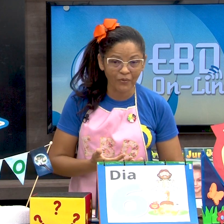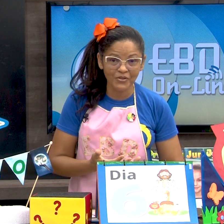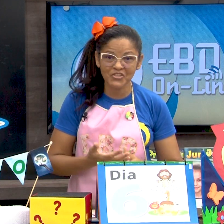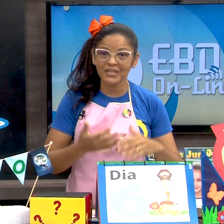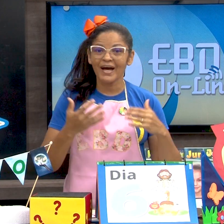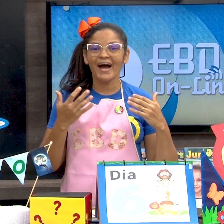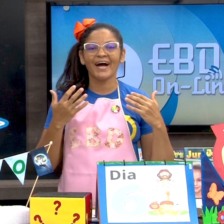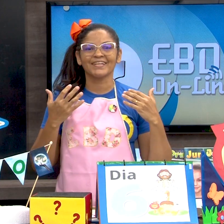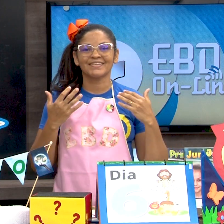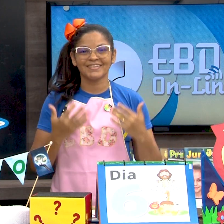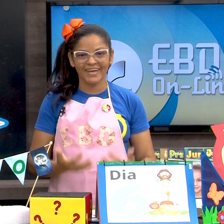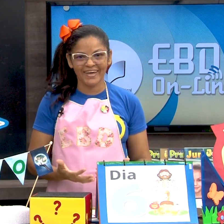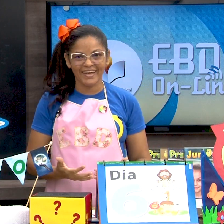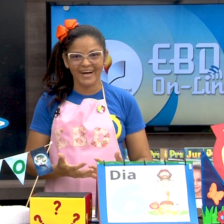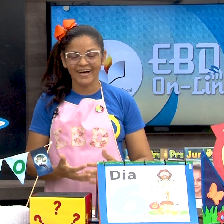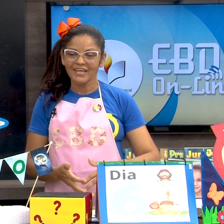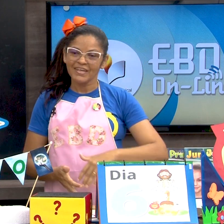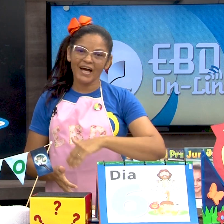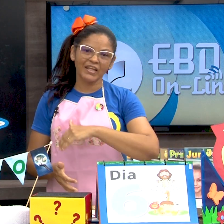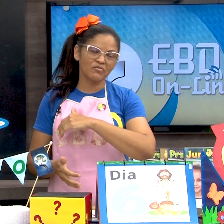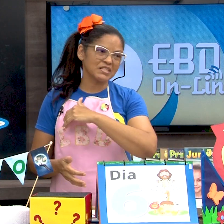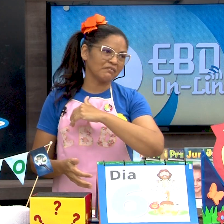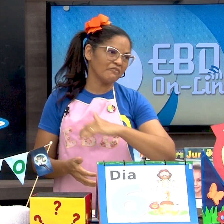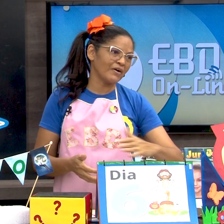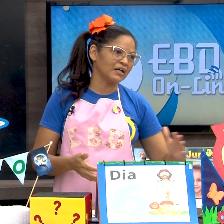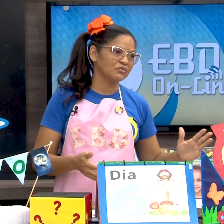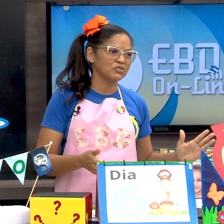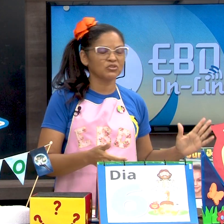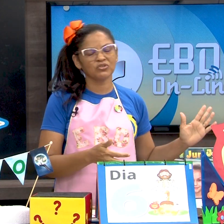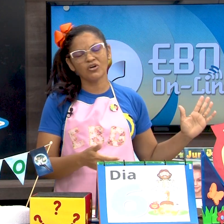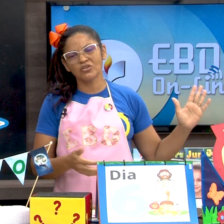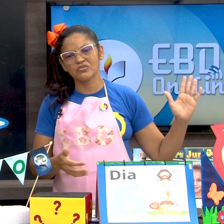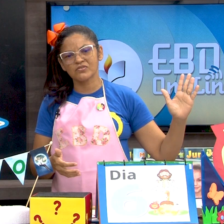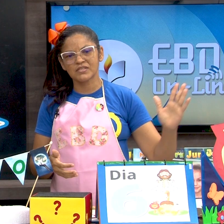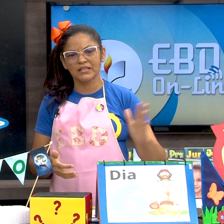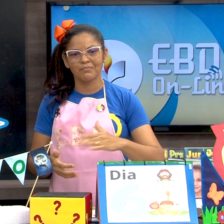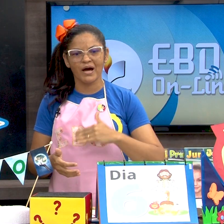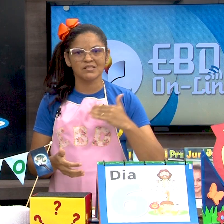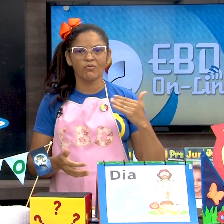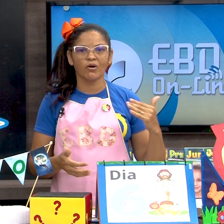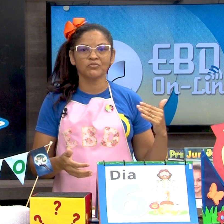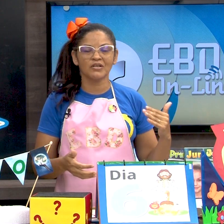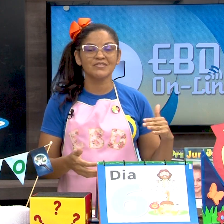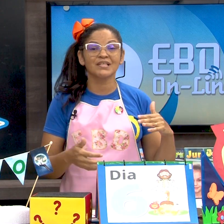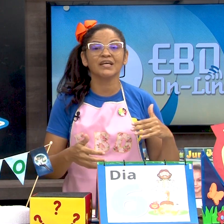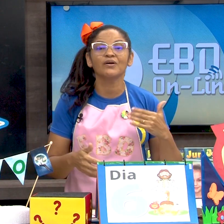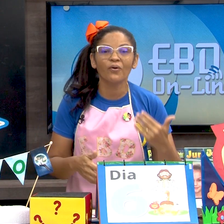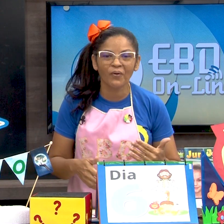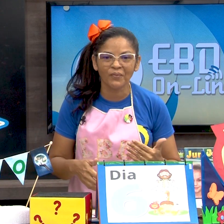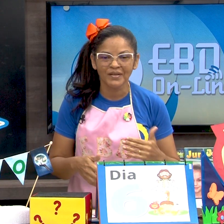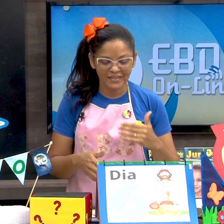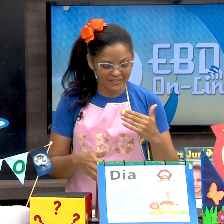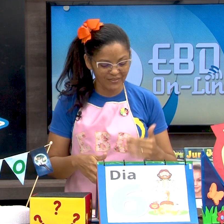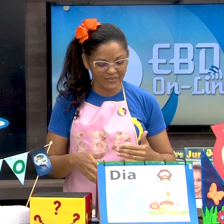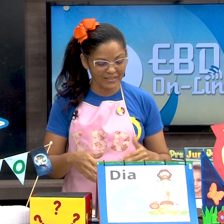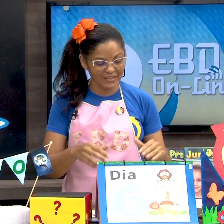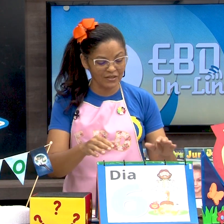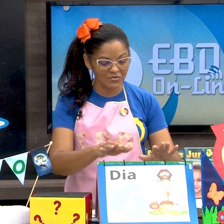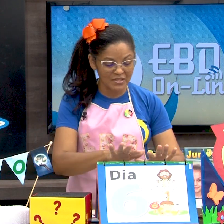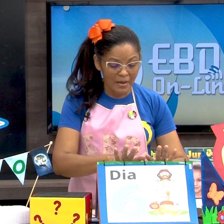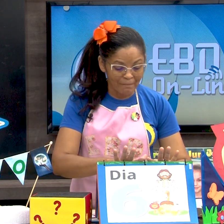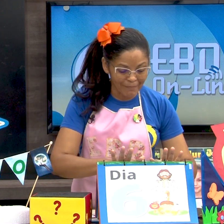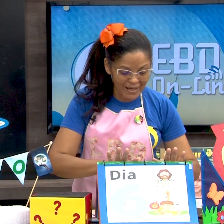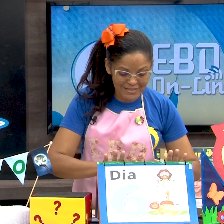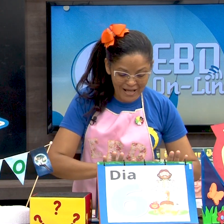agora aonde a terra e ali você vai falando de todos os animais ao qual Deus criou glória a